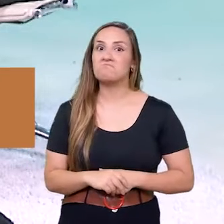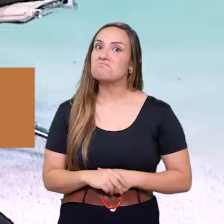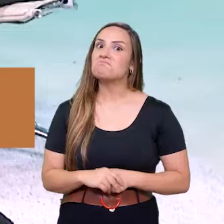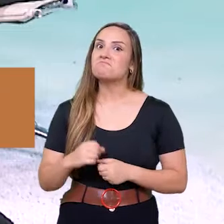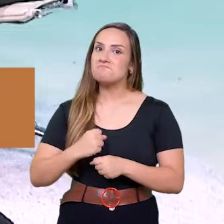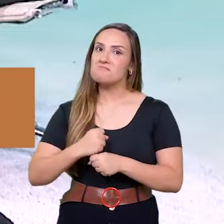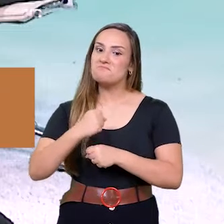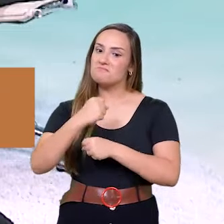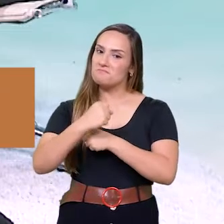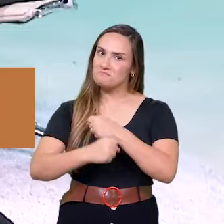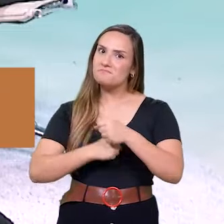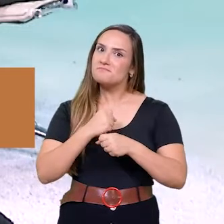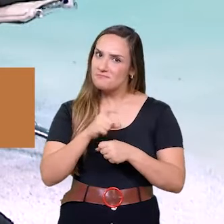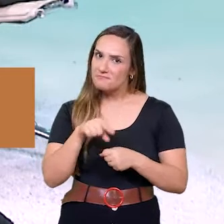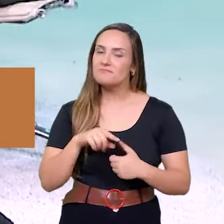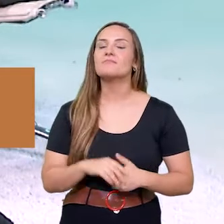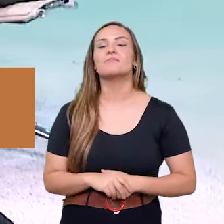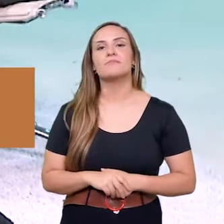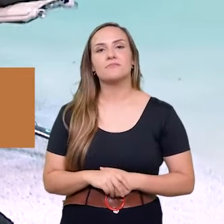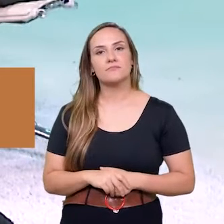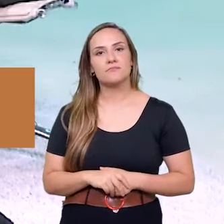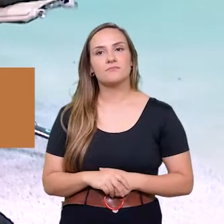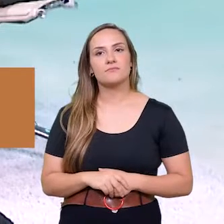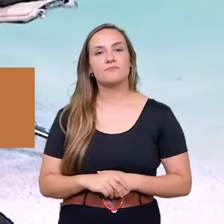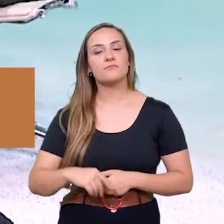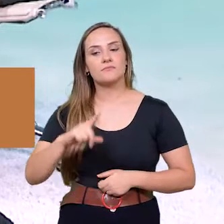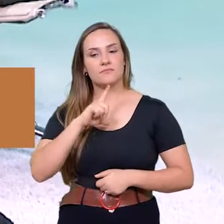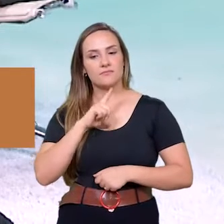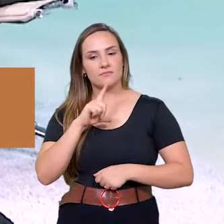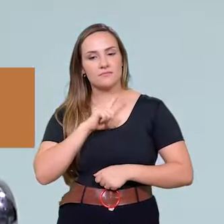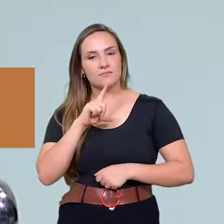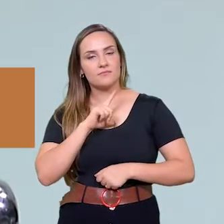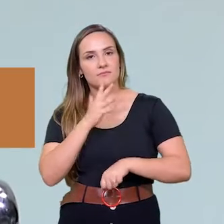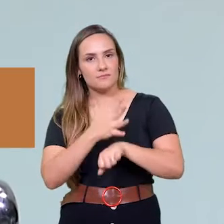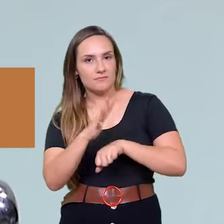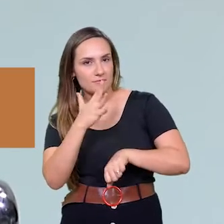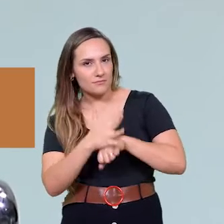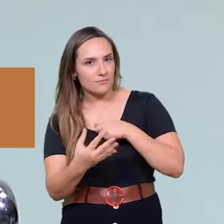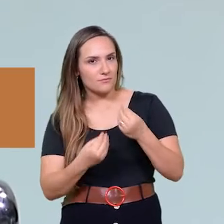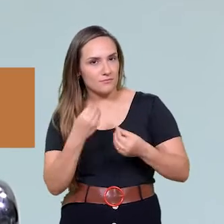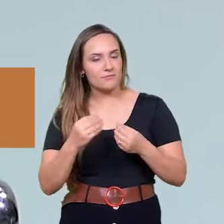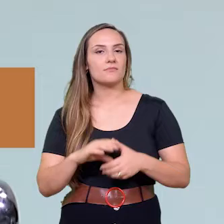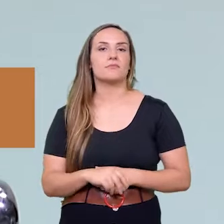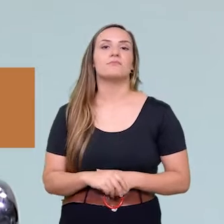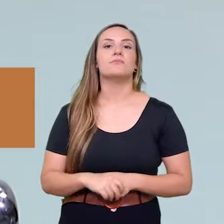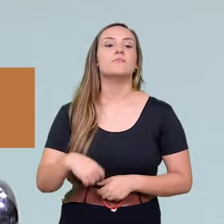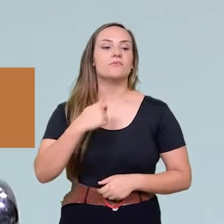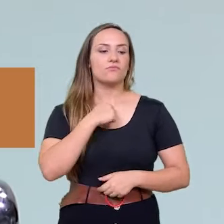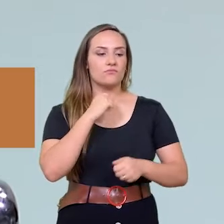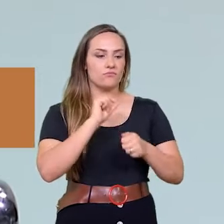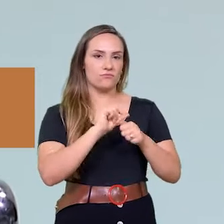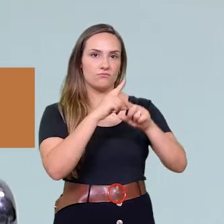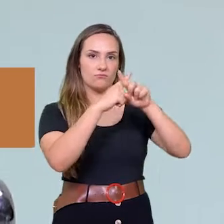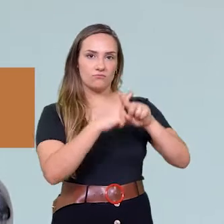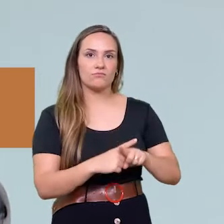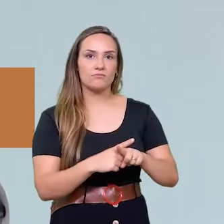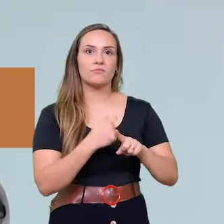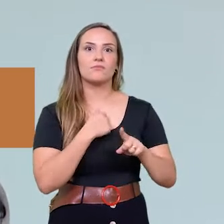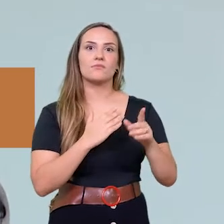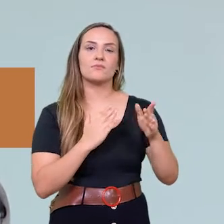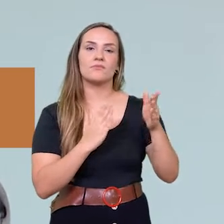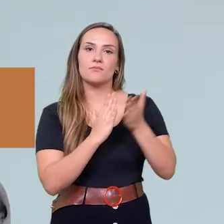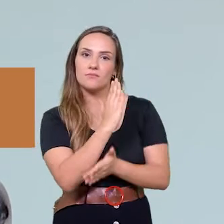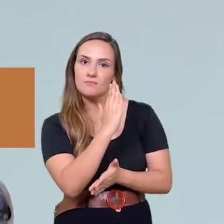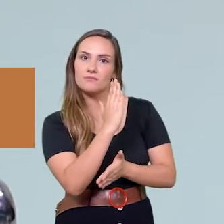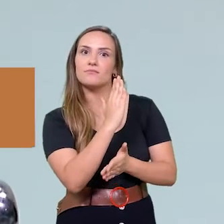Em todos esses anos. E passou por, assim, depois do estágio? Eu fiz concurso, passei no primeiro concurso que